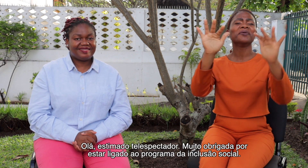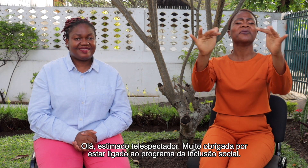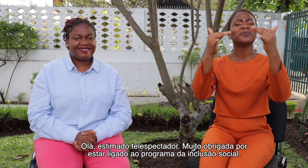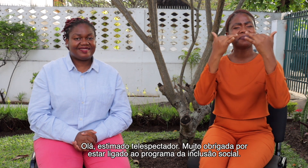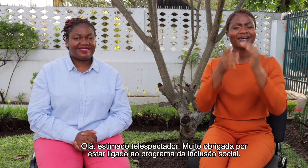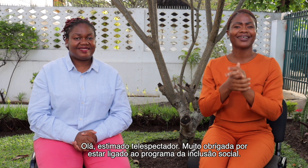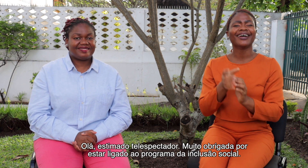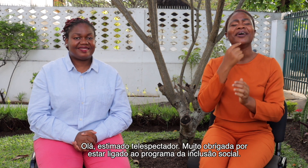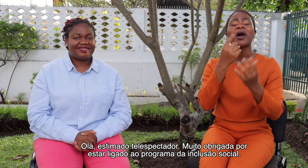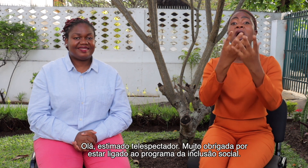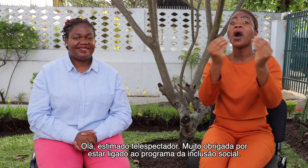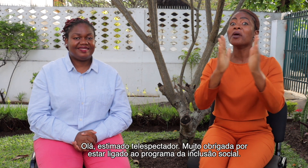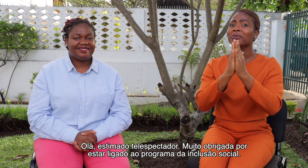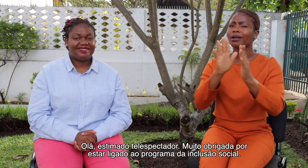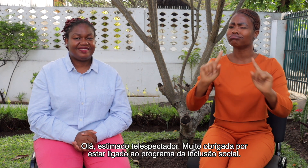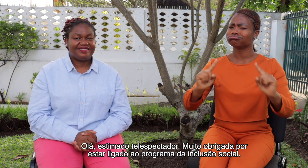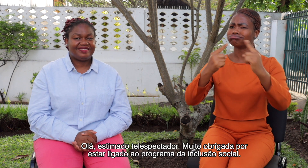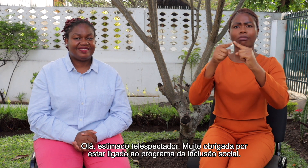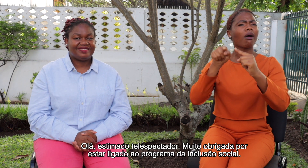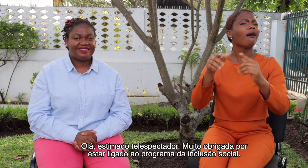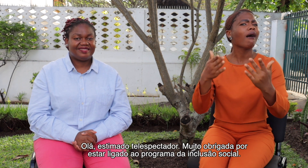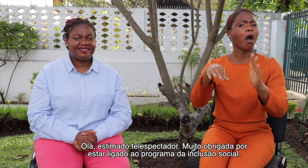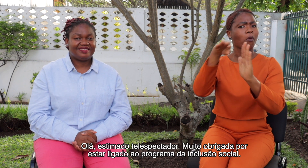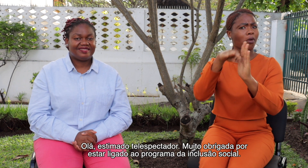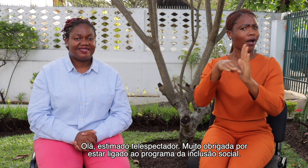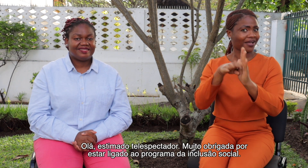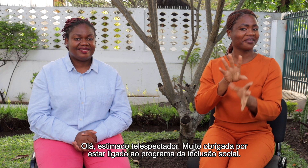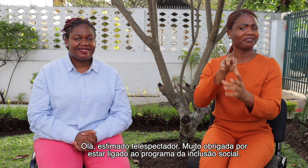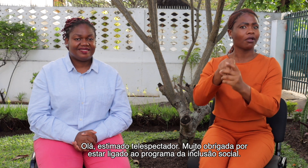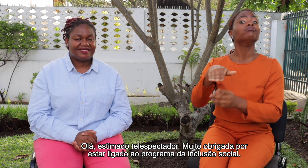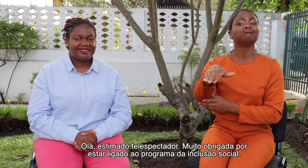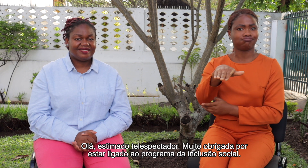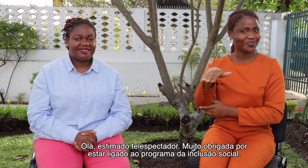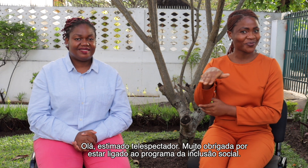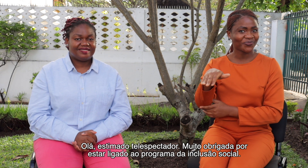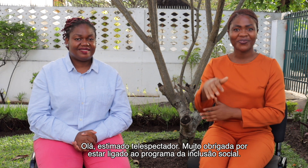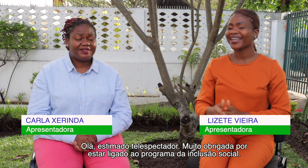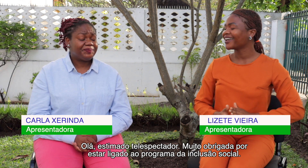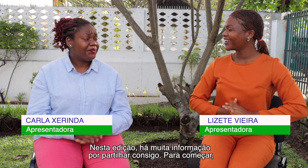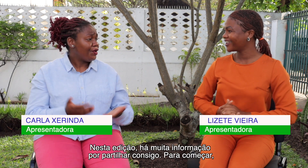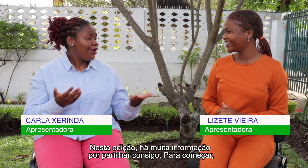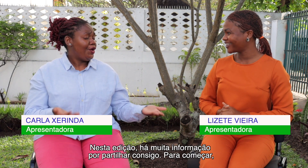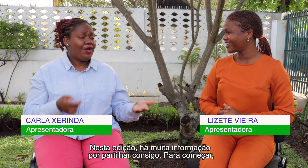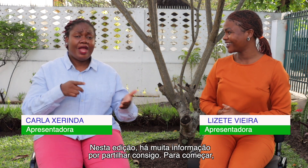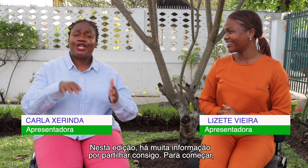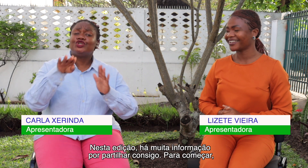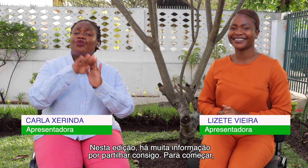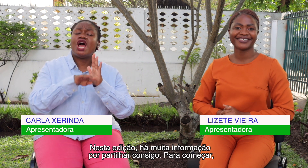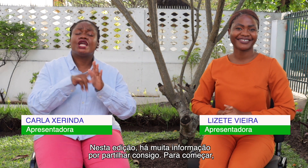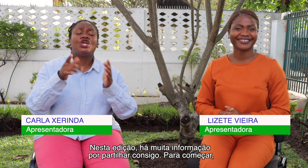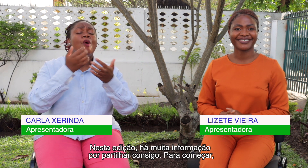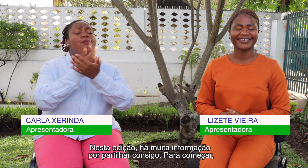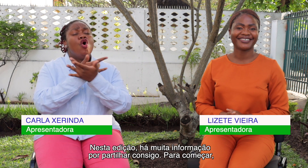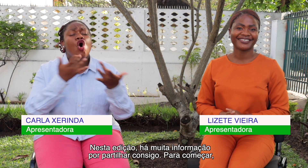Olá, estimado telespectador. Muito obrigada por estar ligado ao programa da Inclusão Social. Nesta